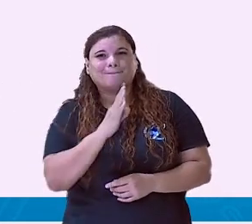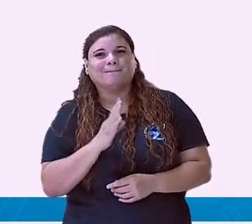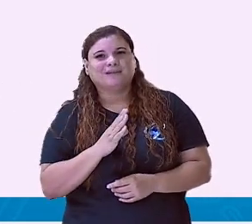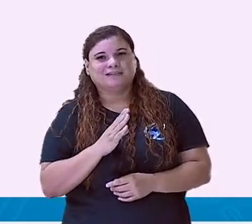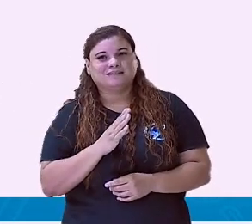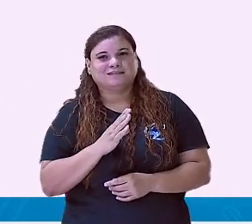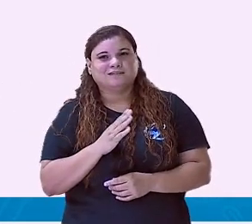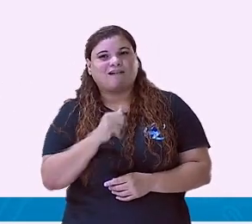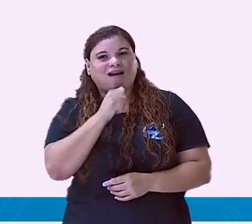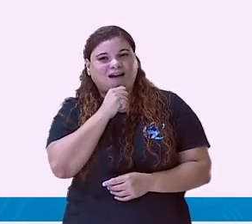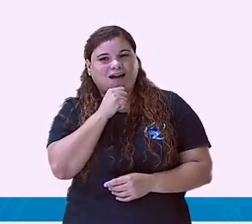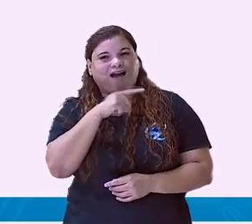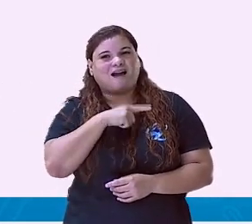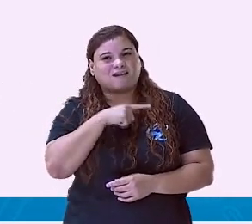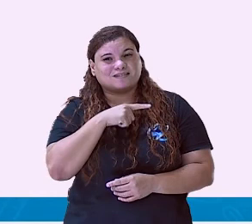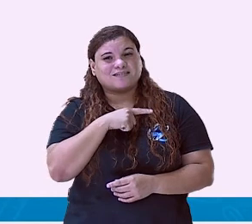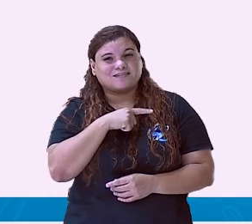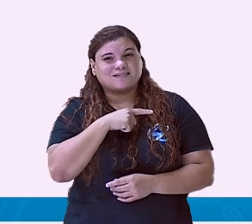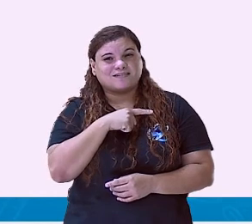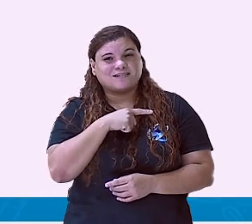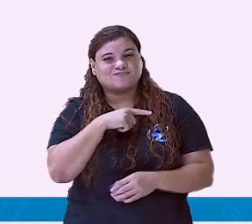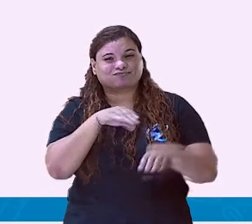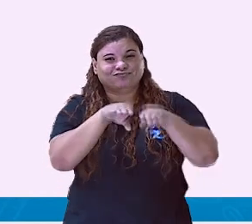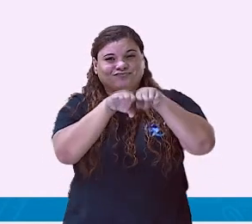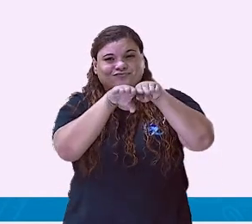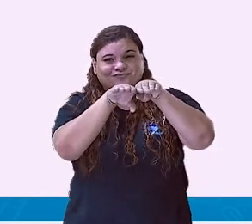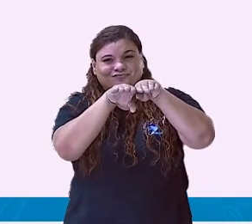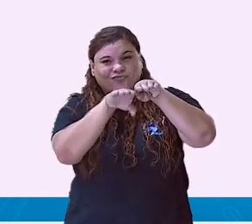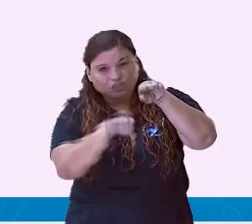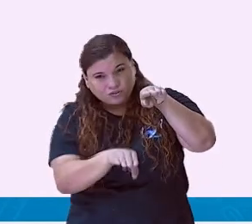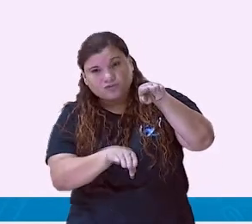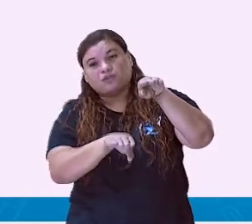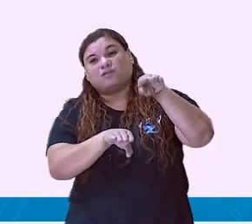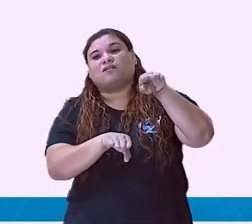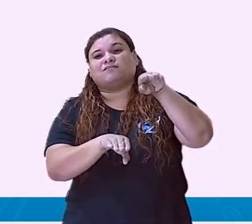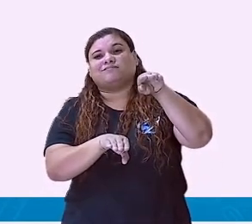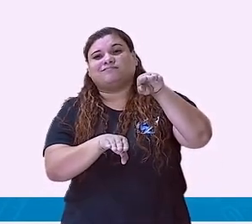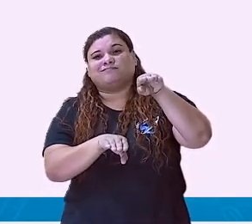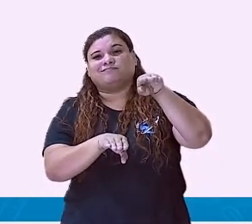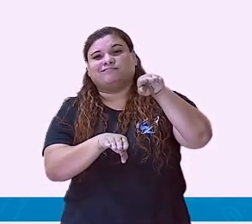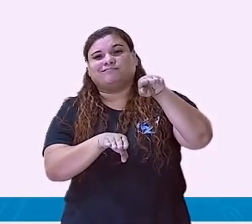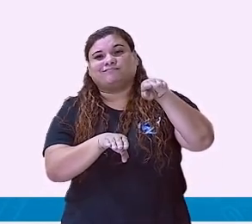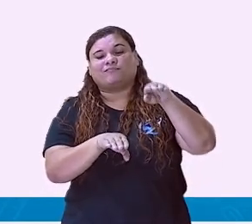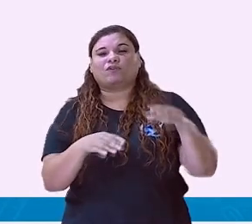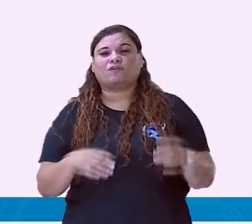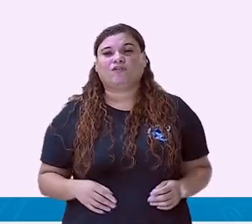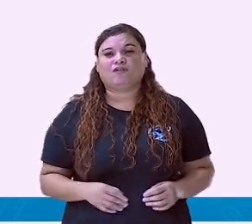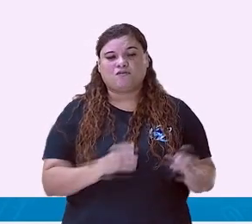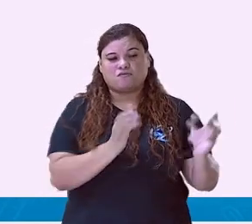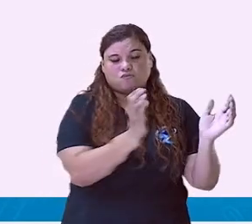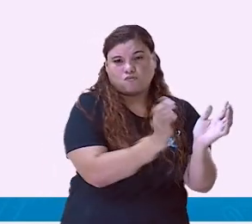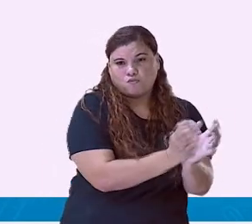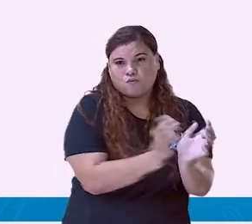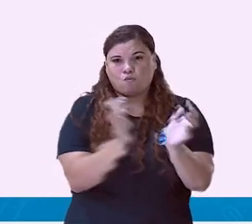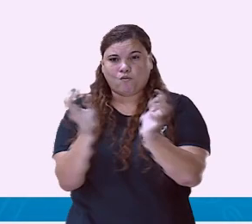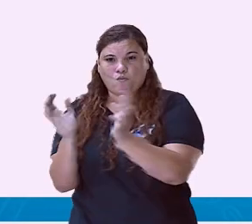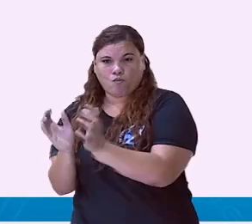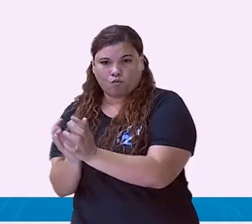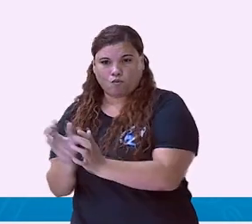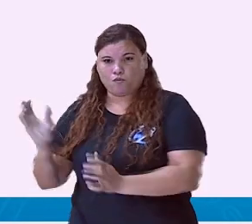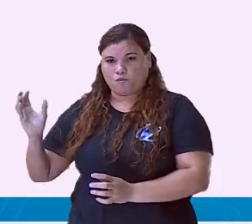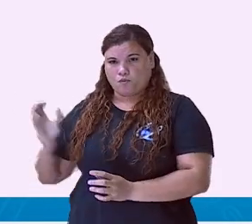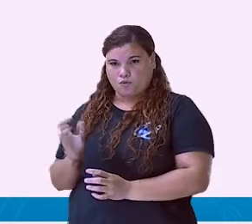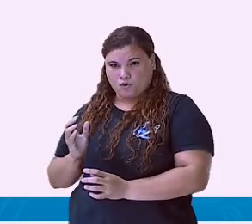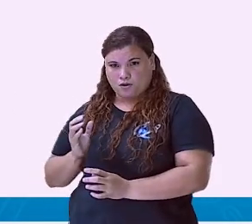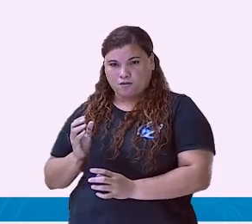ainda muito grande a diferença entre ricos e pobres ou a concentração de